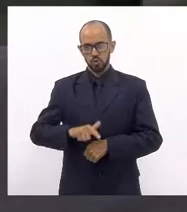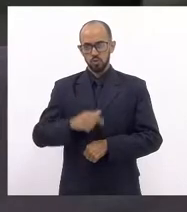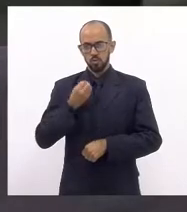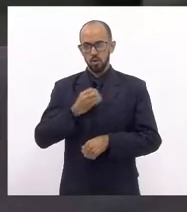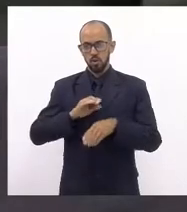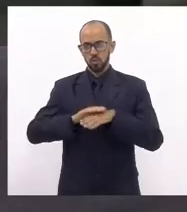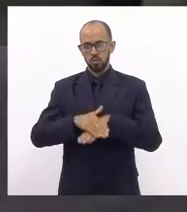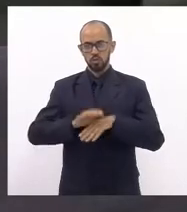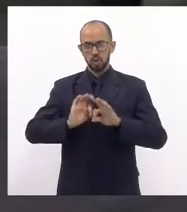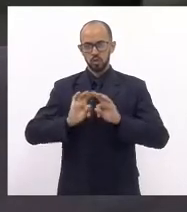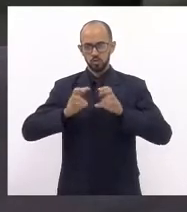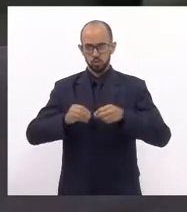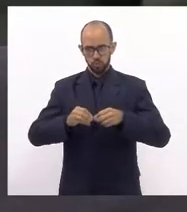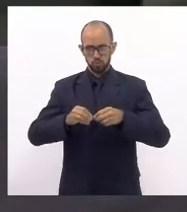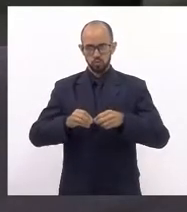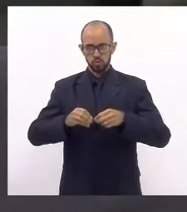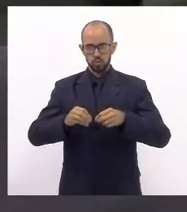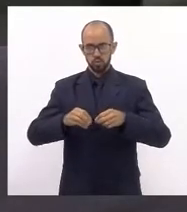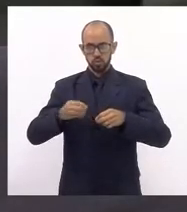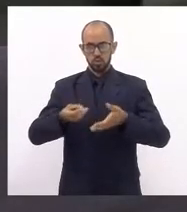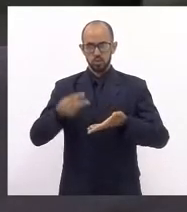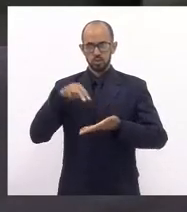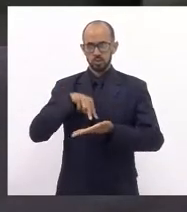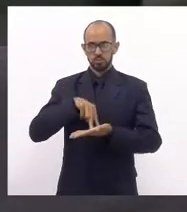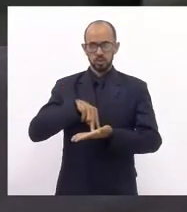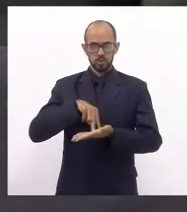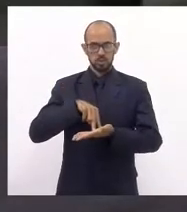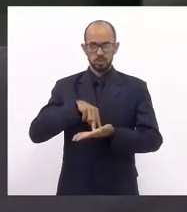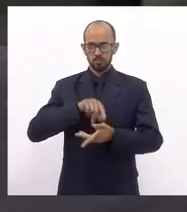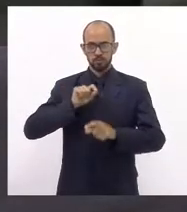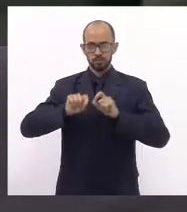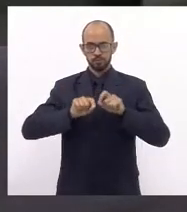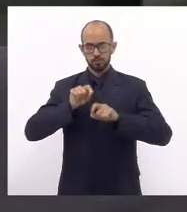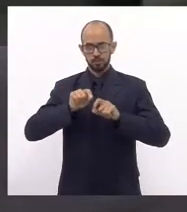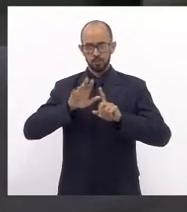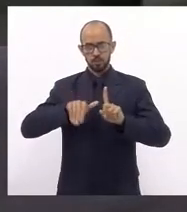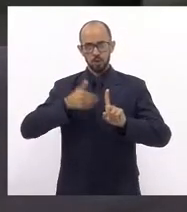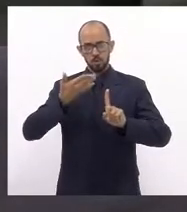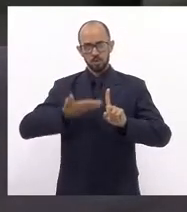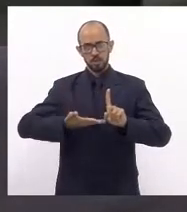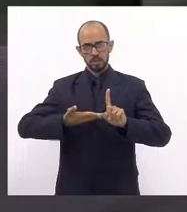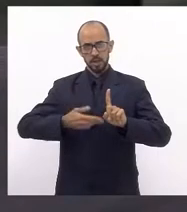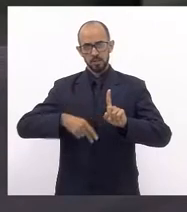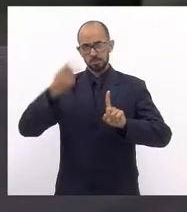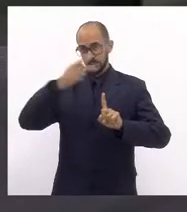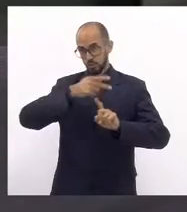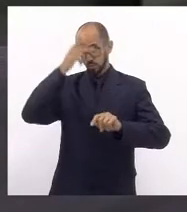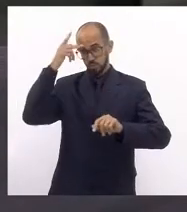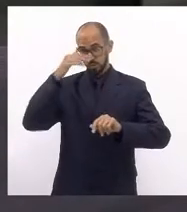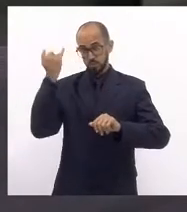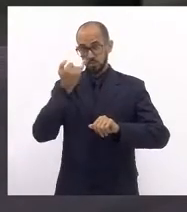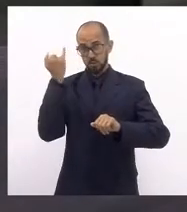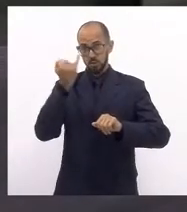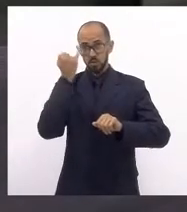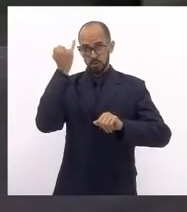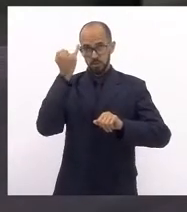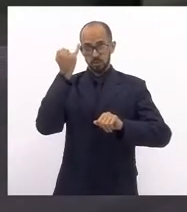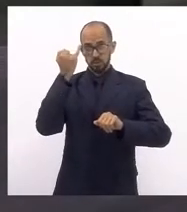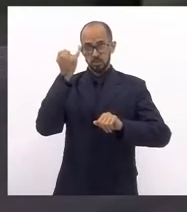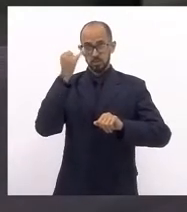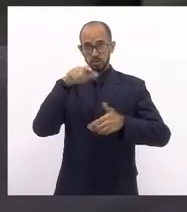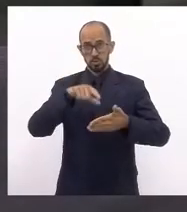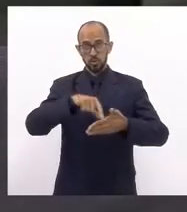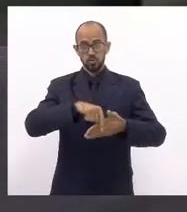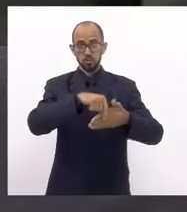a todos e todas. Nós estamos hoje aqui para homenagear pessoas importantes com o título de